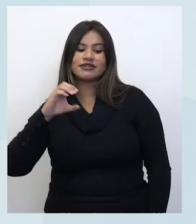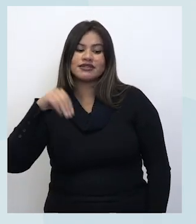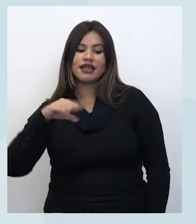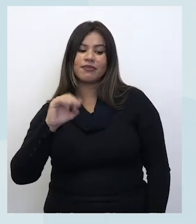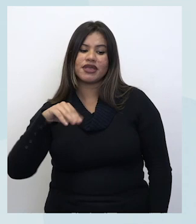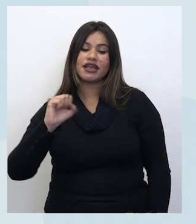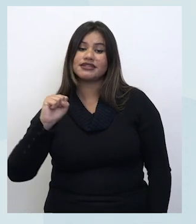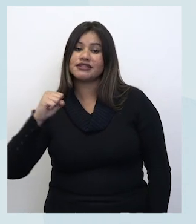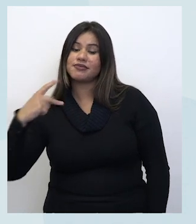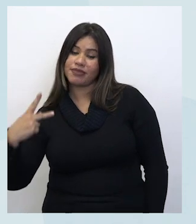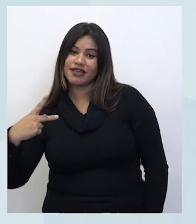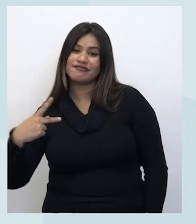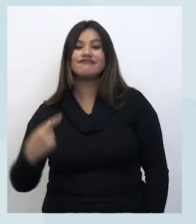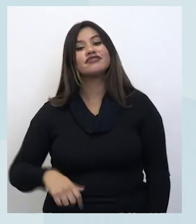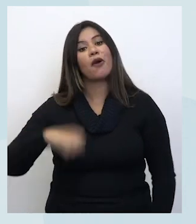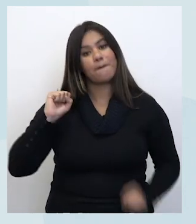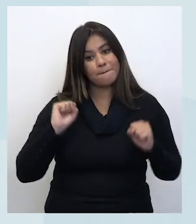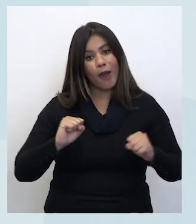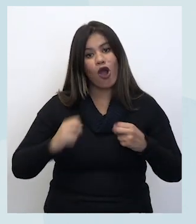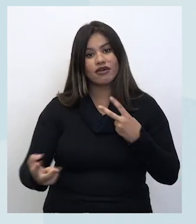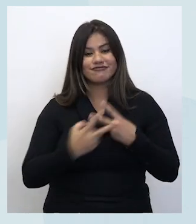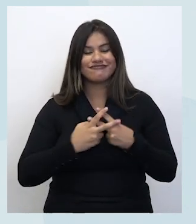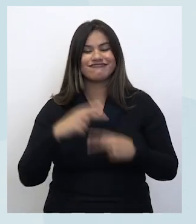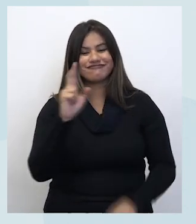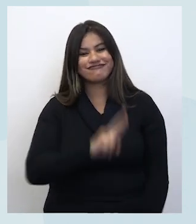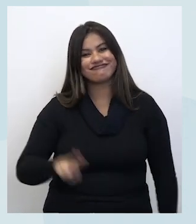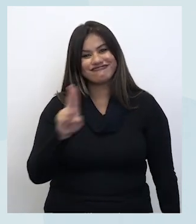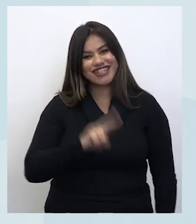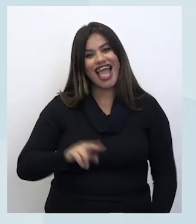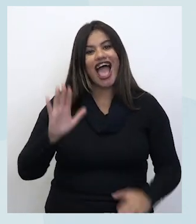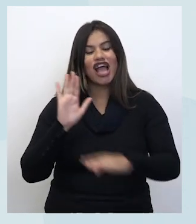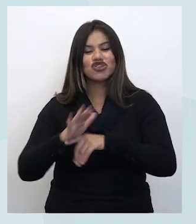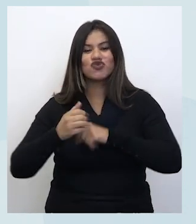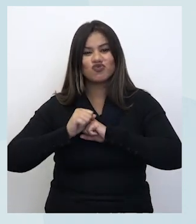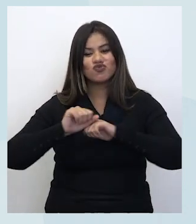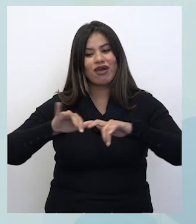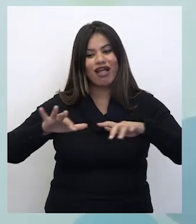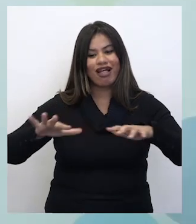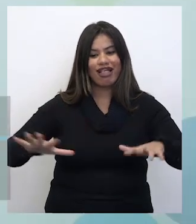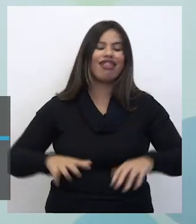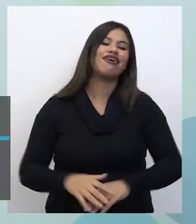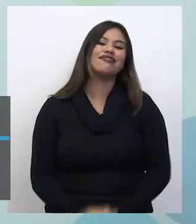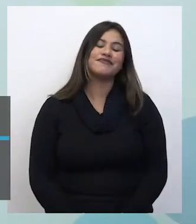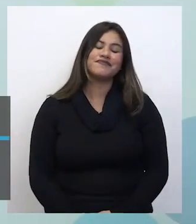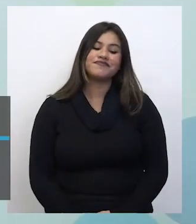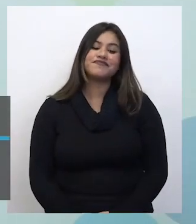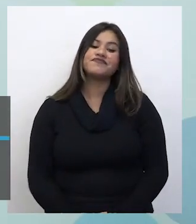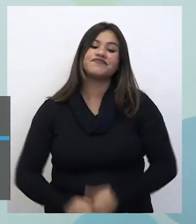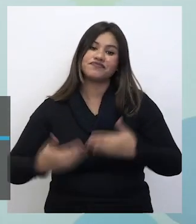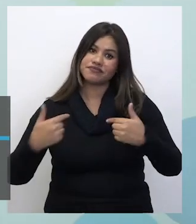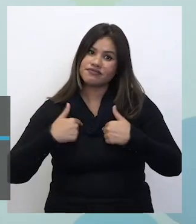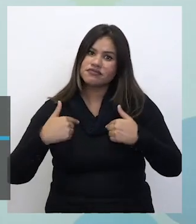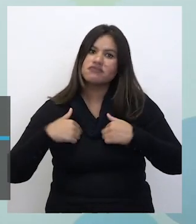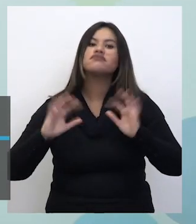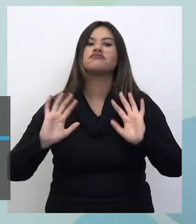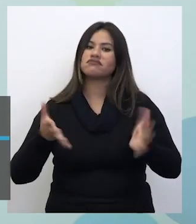uma hashtag que a gente pode usar quando a gente for fazer o compartilhar dos nossos registros. Eu fiz a minha